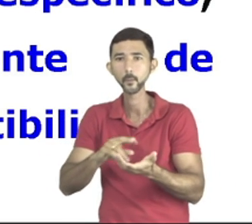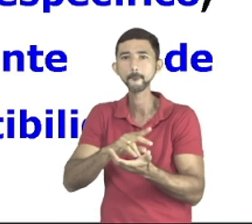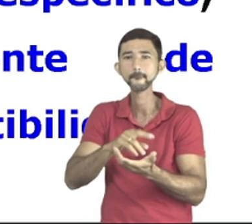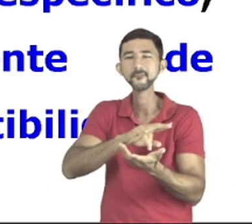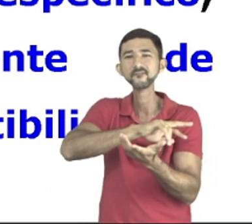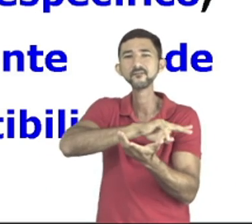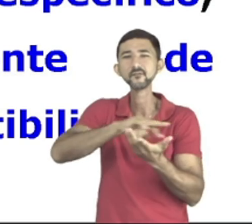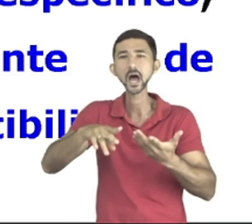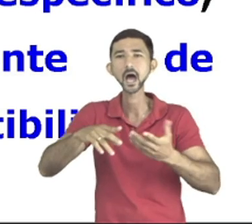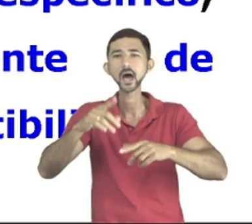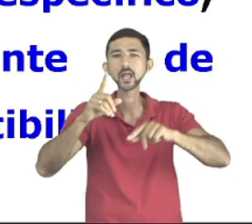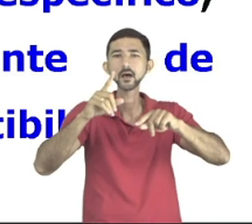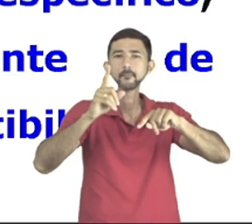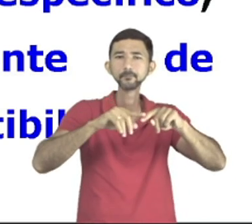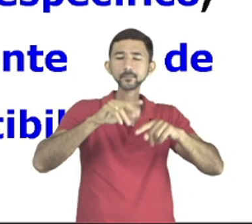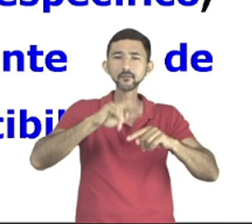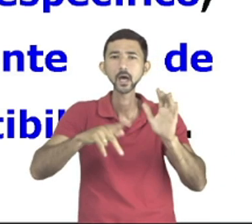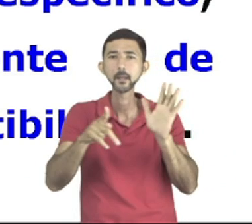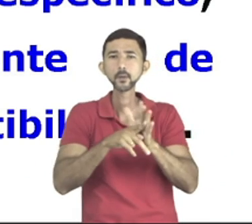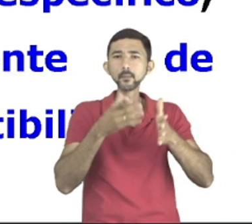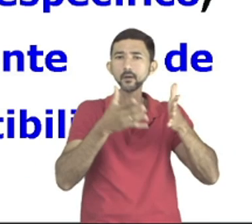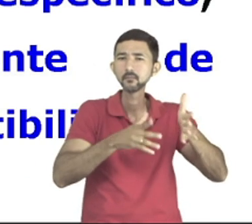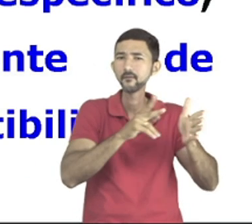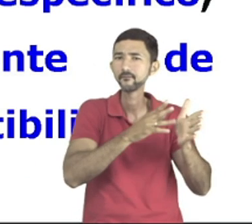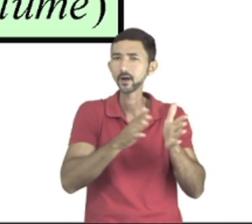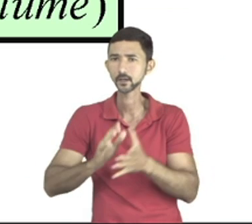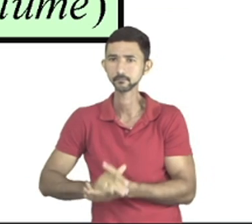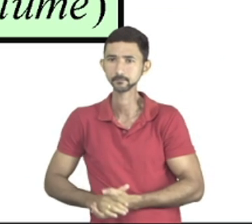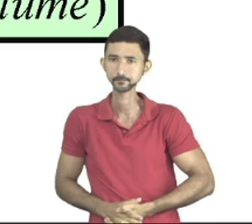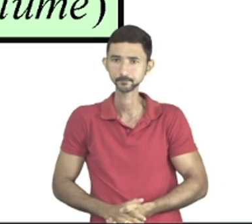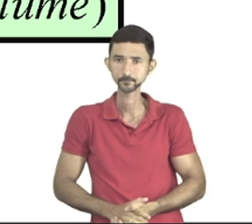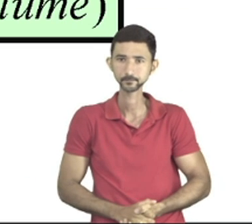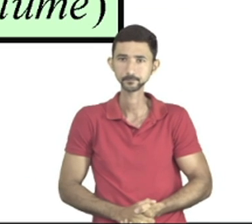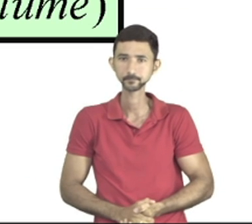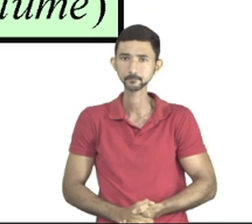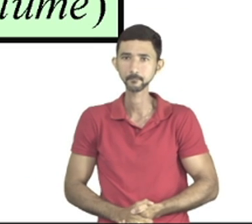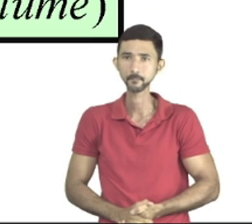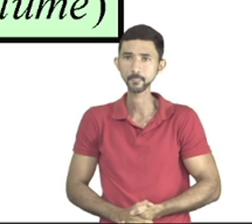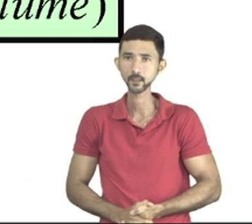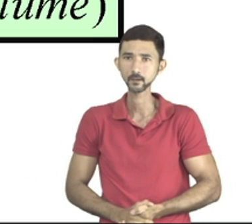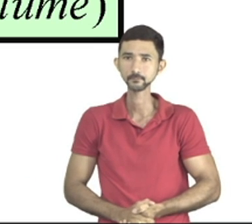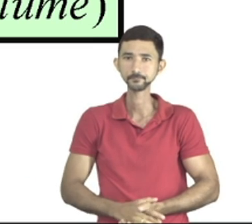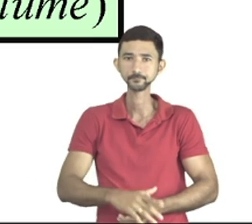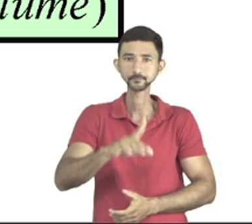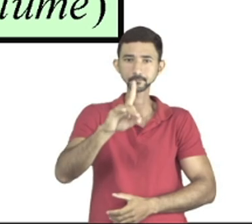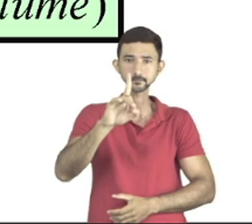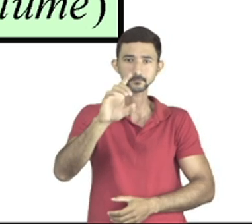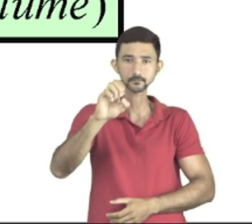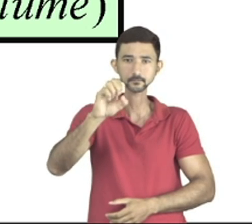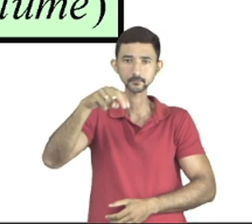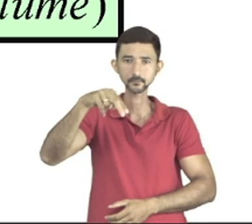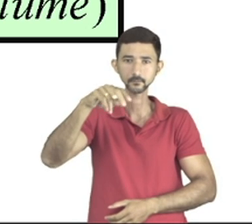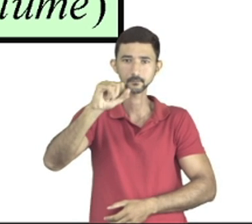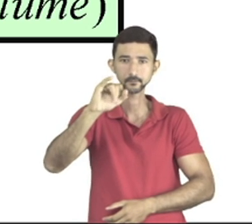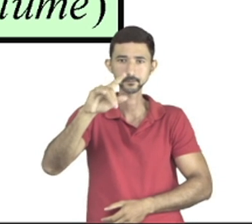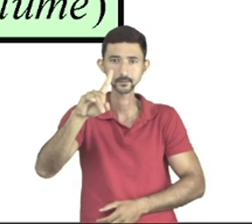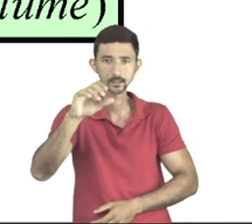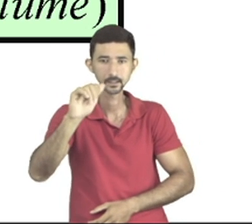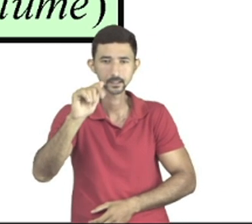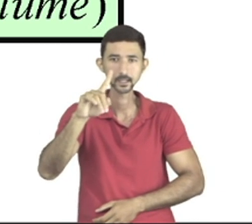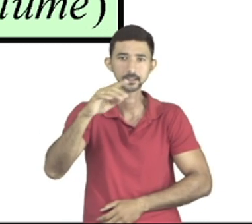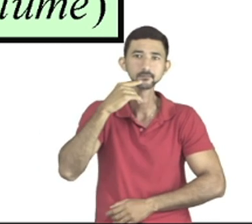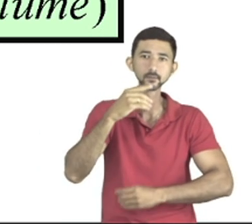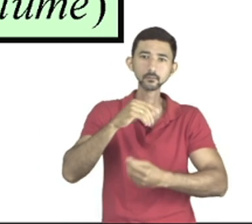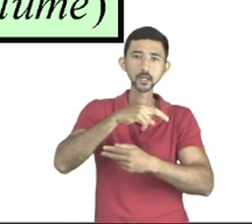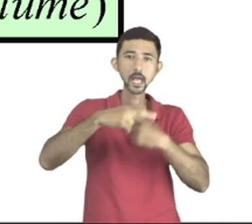tenacidade, maleabilidade e ductibilidade. Vamos olhar um por um, ó. Densidade é a relação